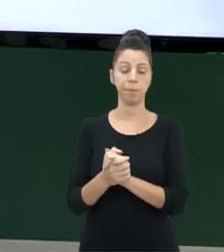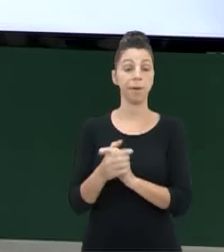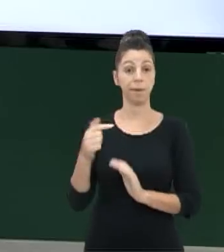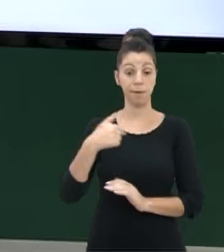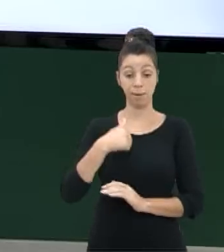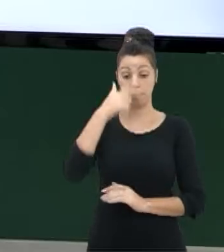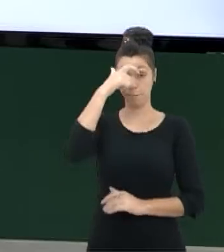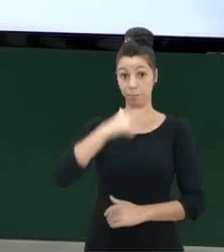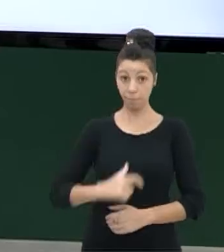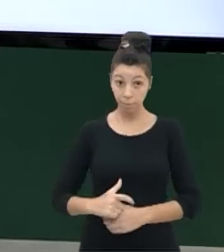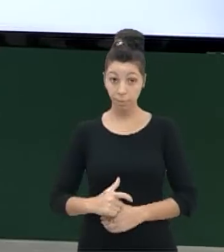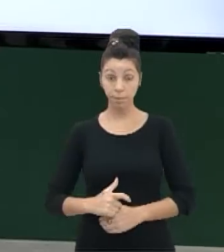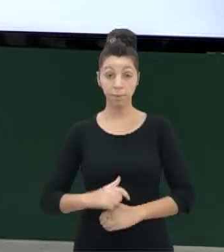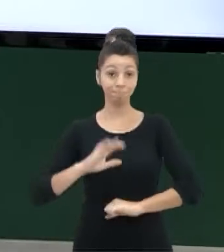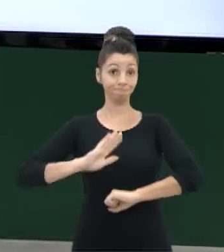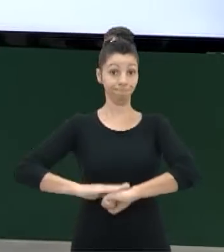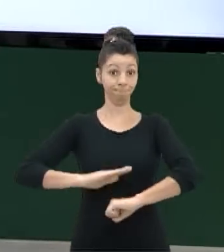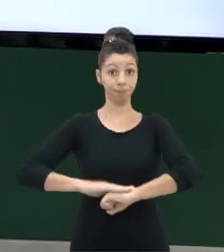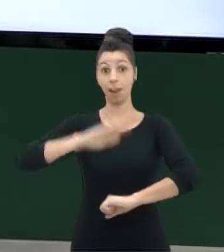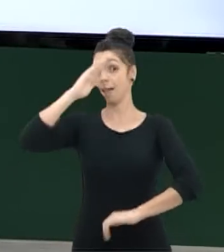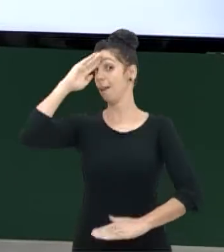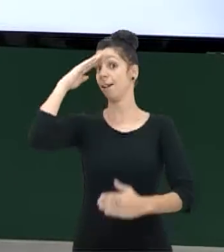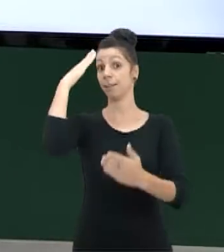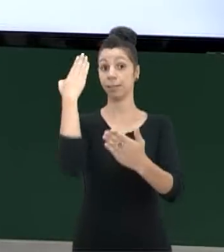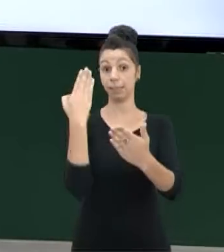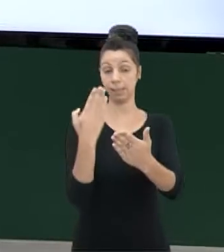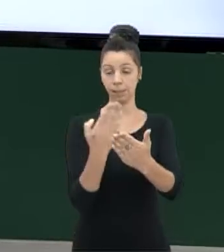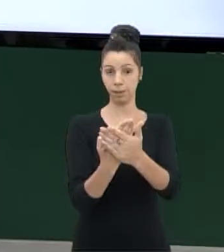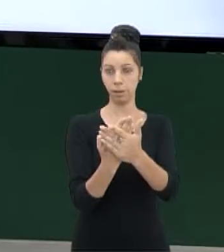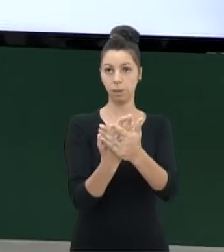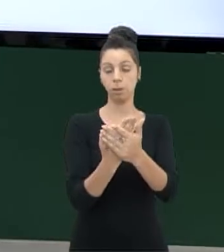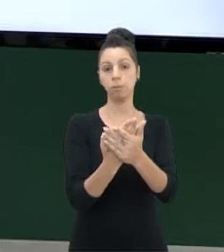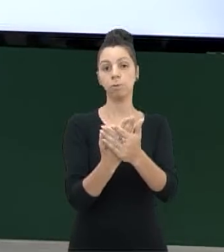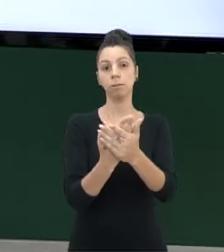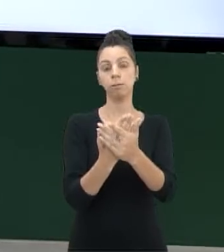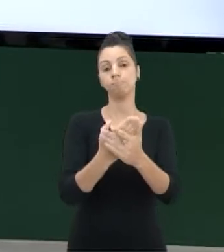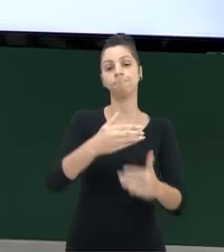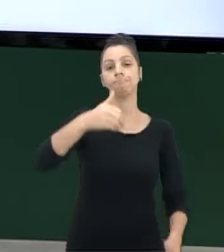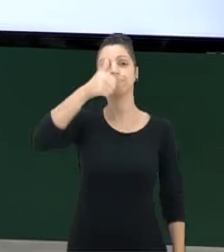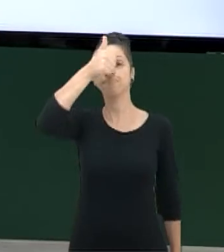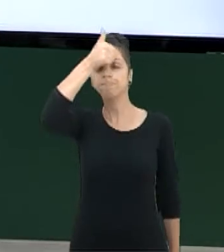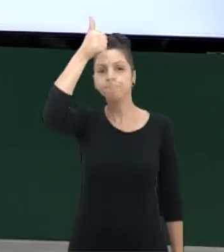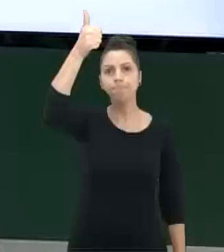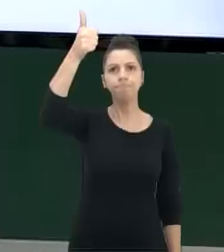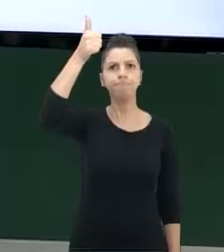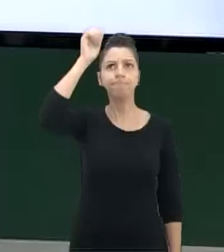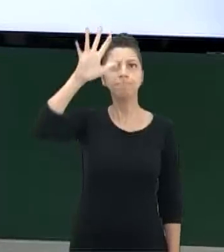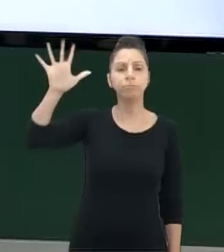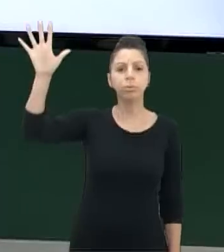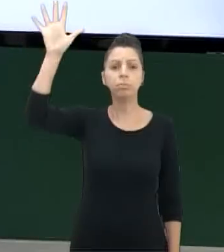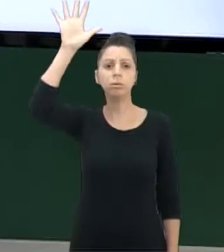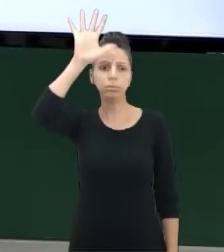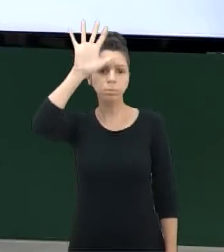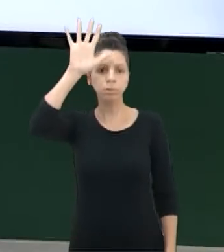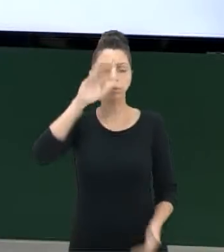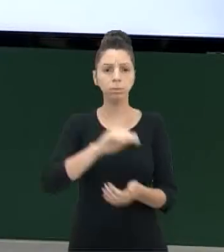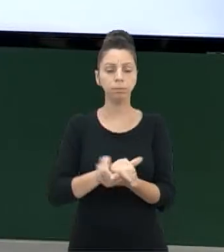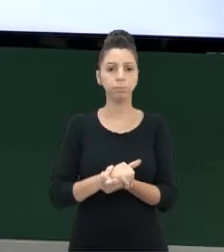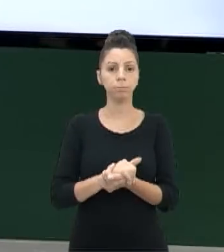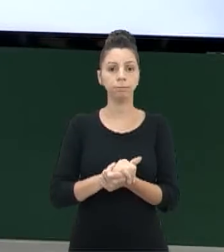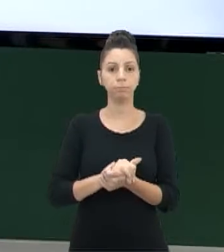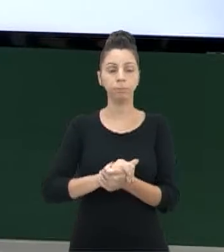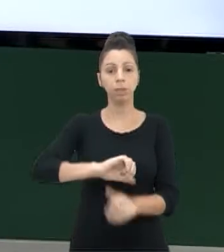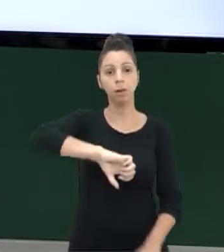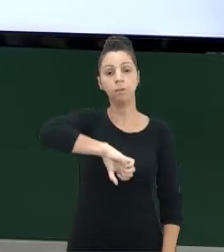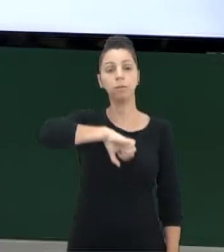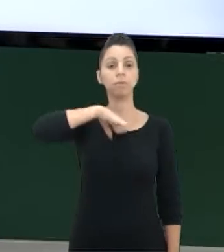acredito, né? Acredito que há um poder em se pensar positivamente, em ter uma construção positiva de autoestima